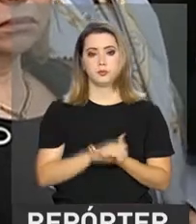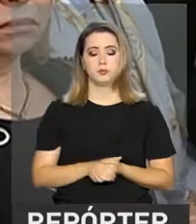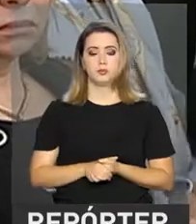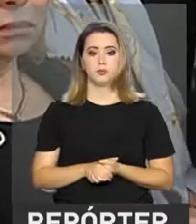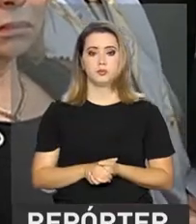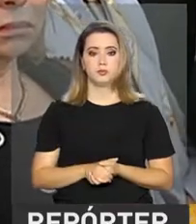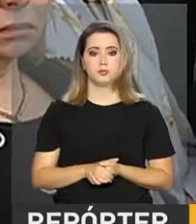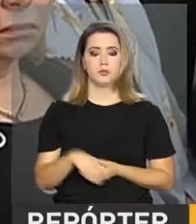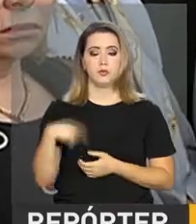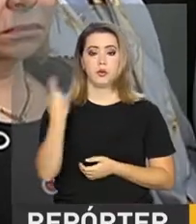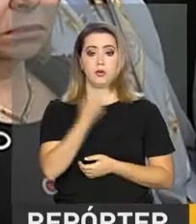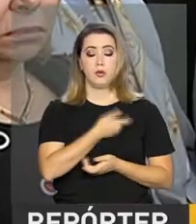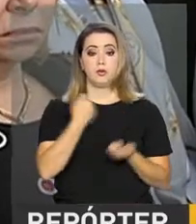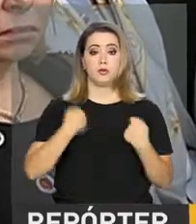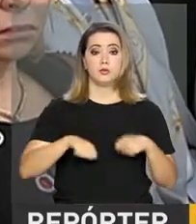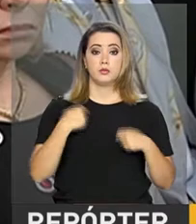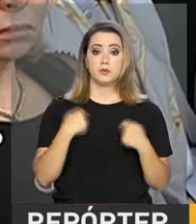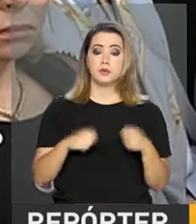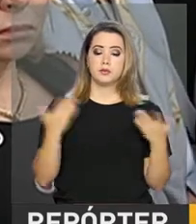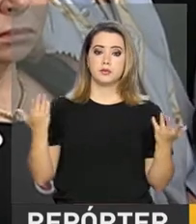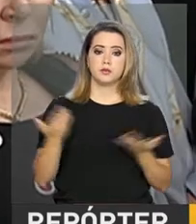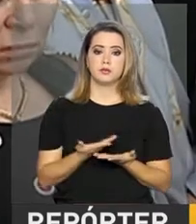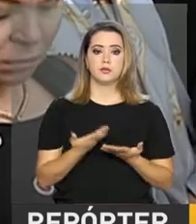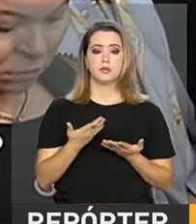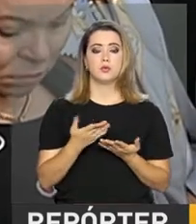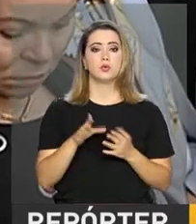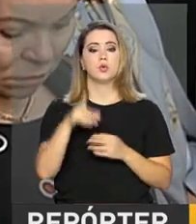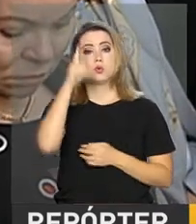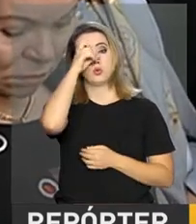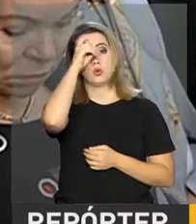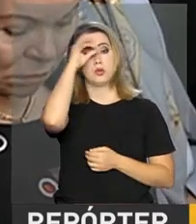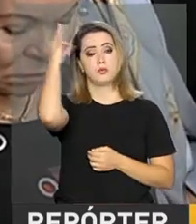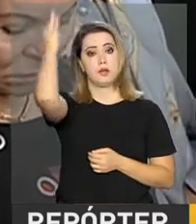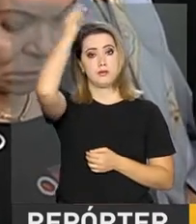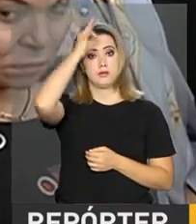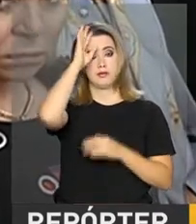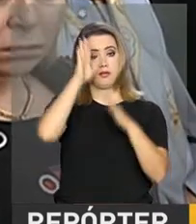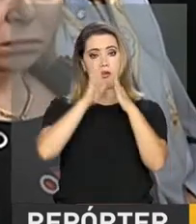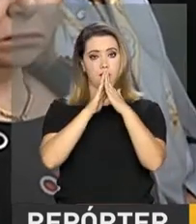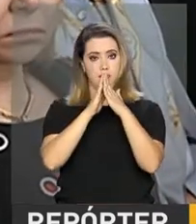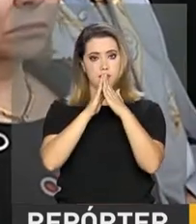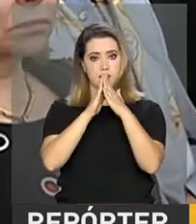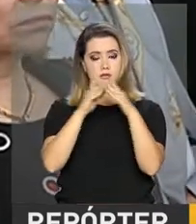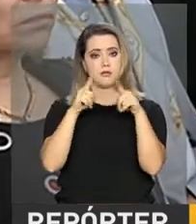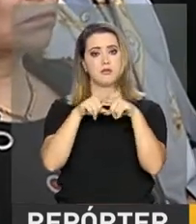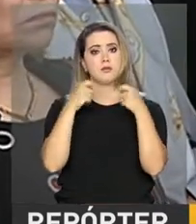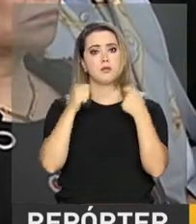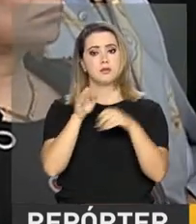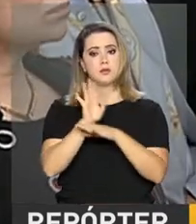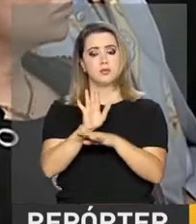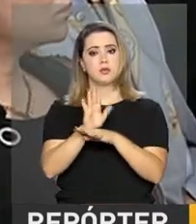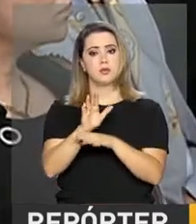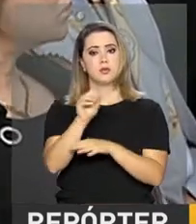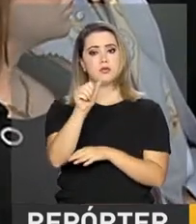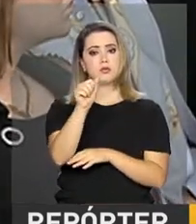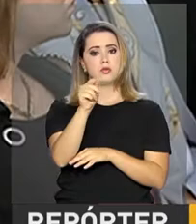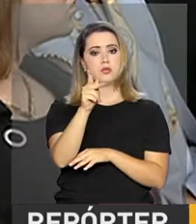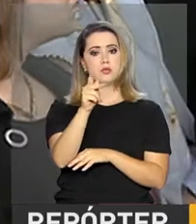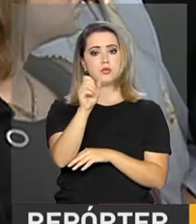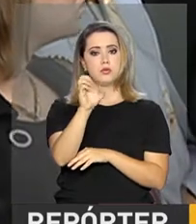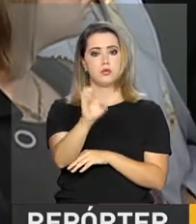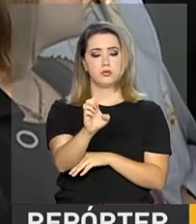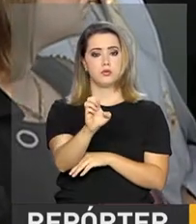Nós precisamos das Santas Casas. Nós precisamos fortalecer as APAES, porque nós